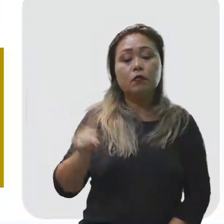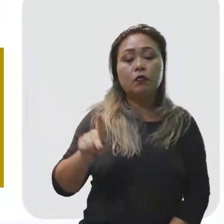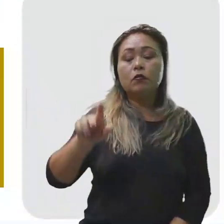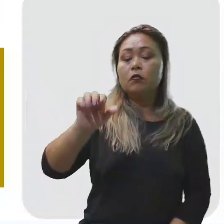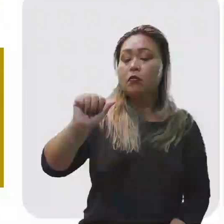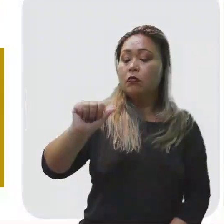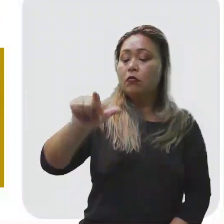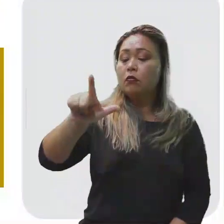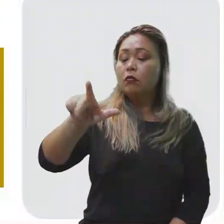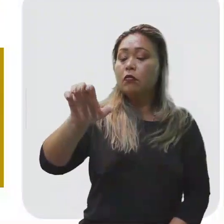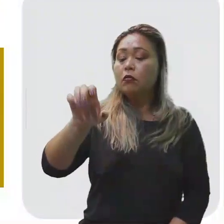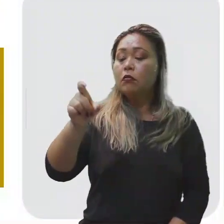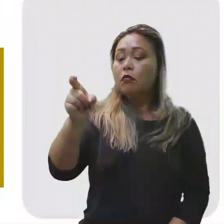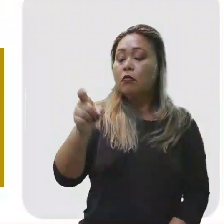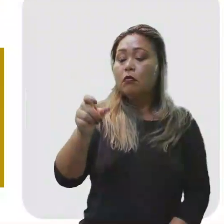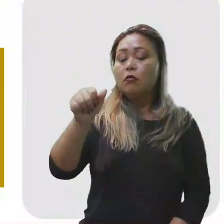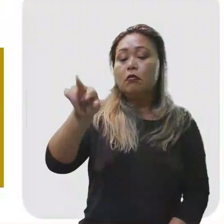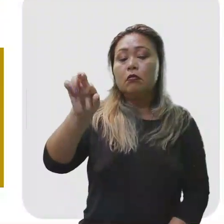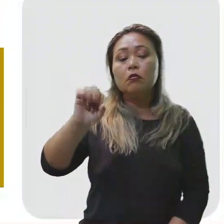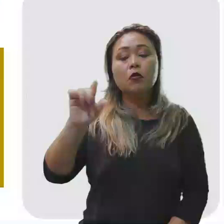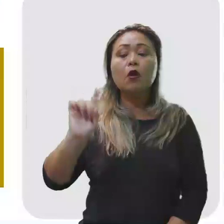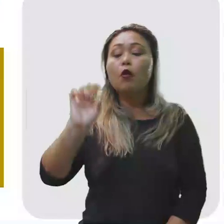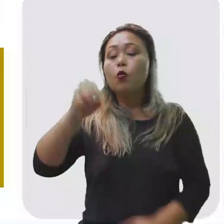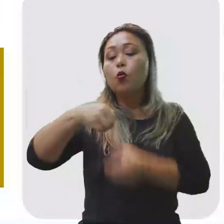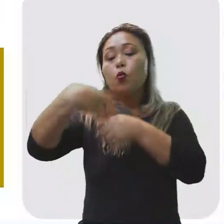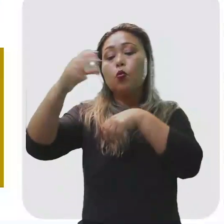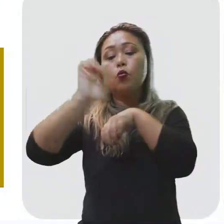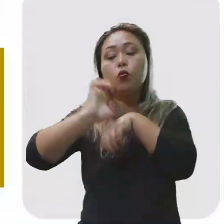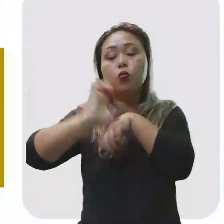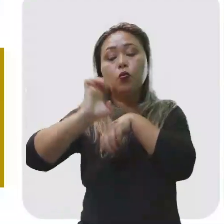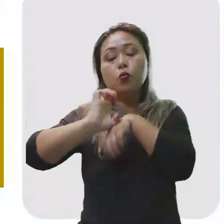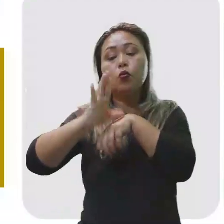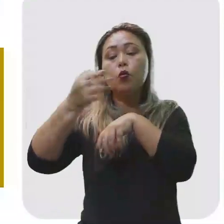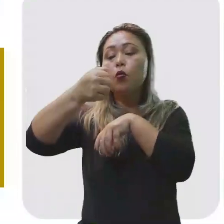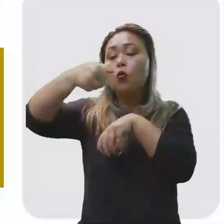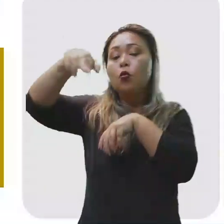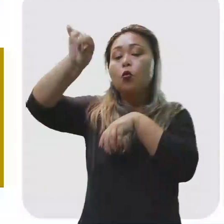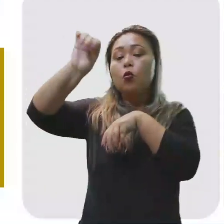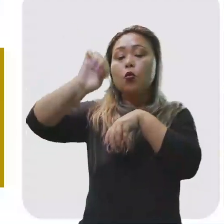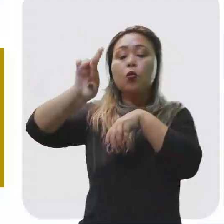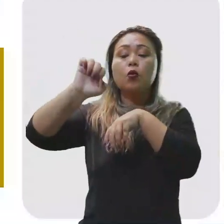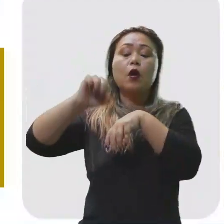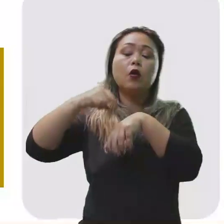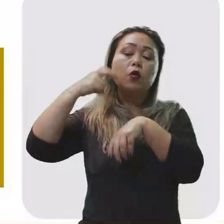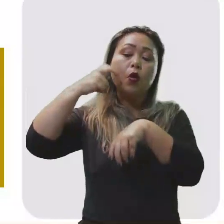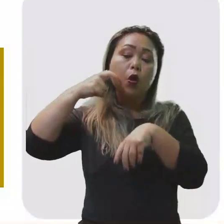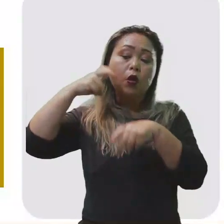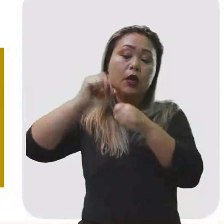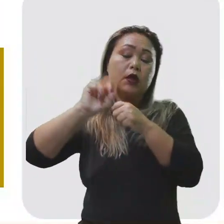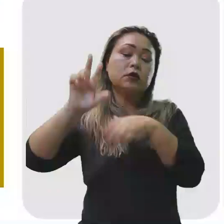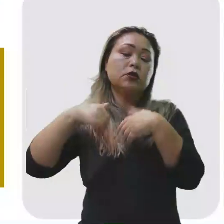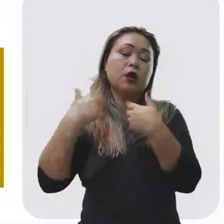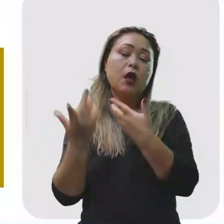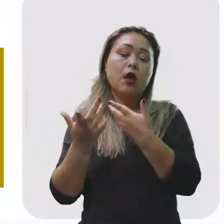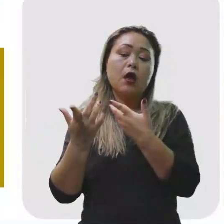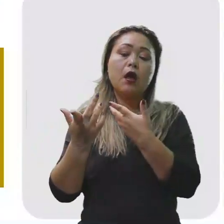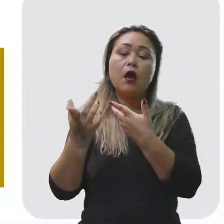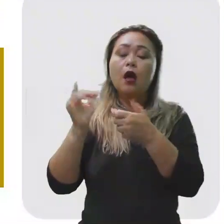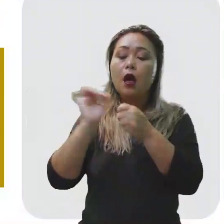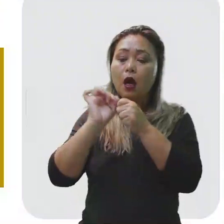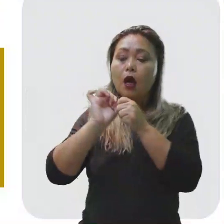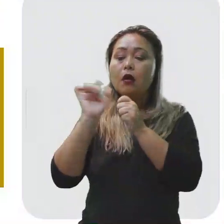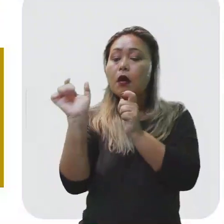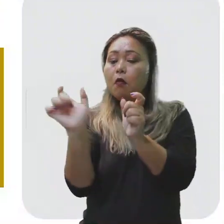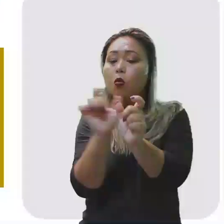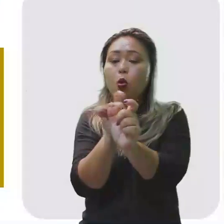meu caso, eu venho de outro estado, né? Venho do Nordeste, do Rio Grande do Norte, e lá uma nomenclatura